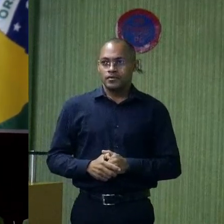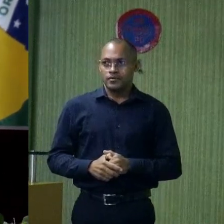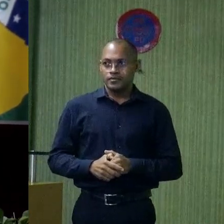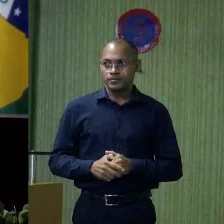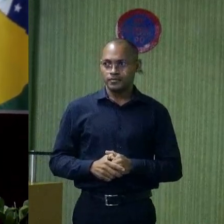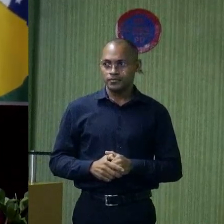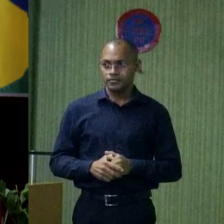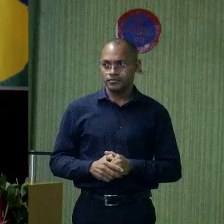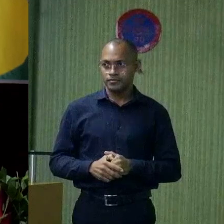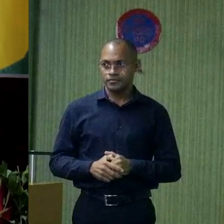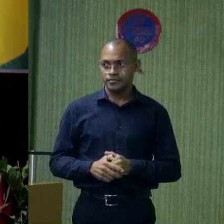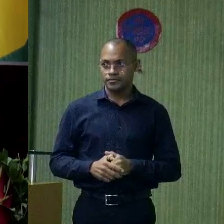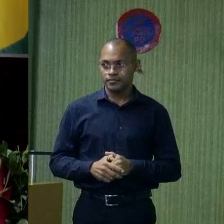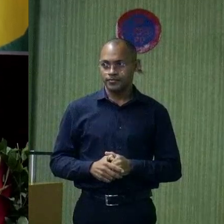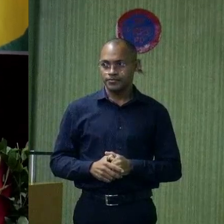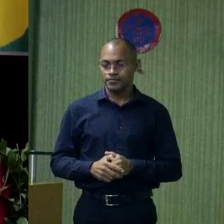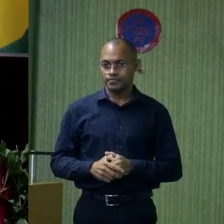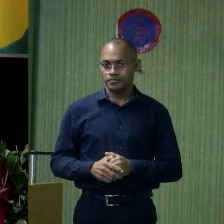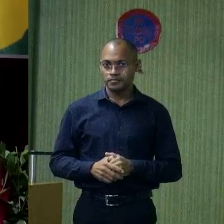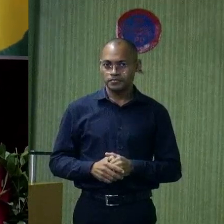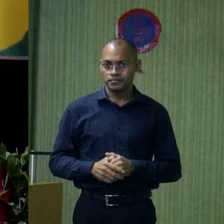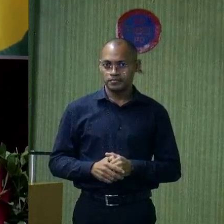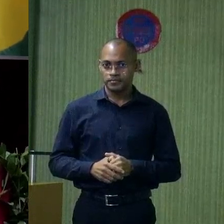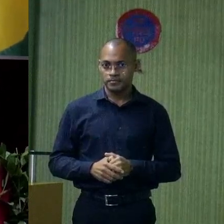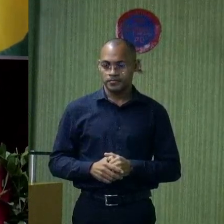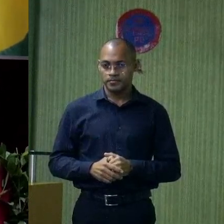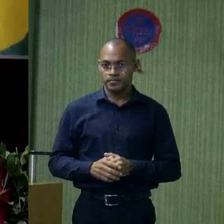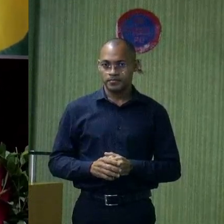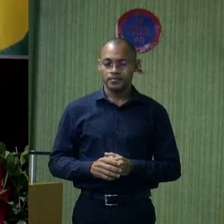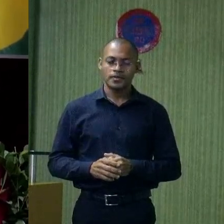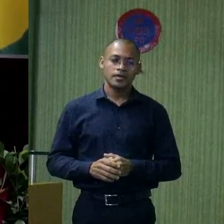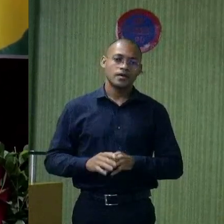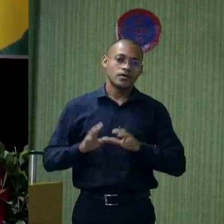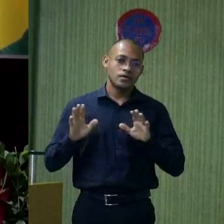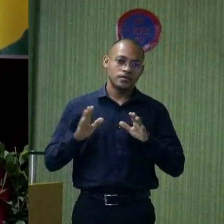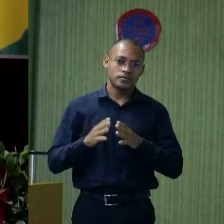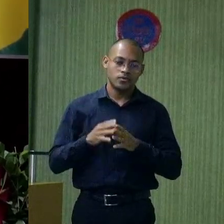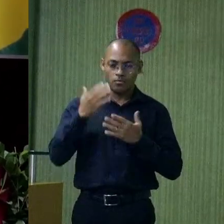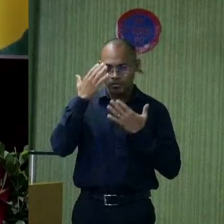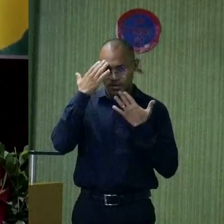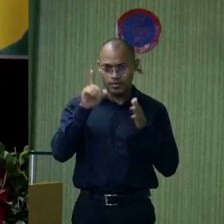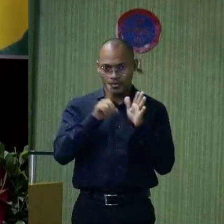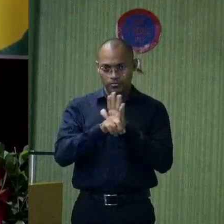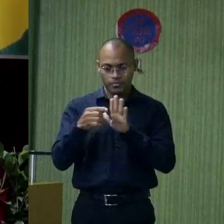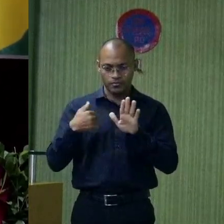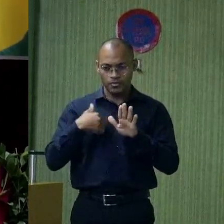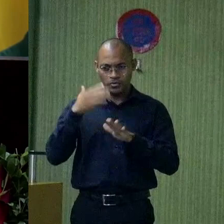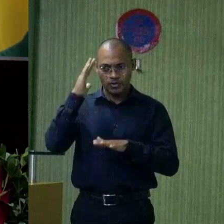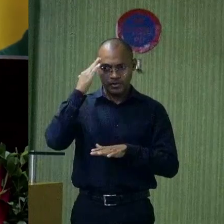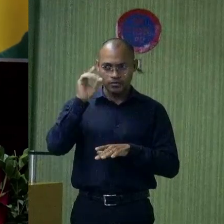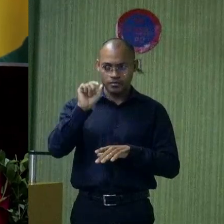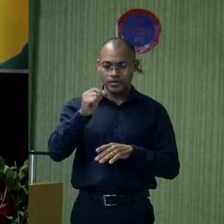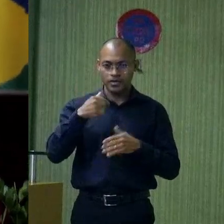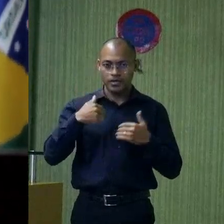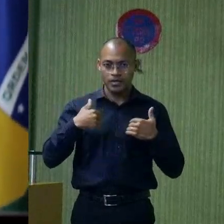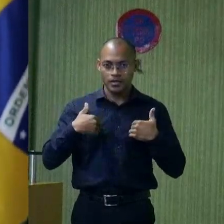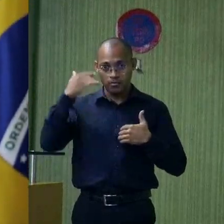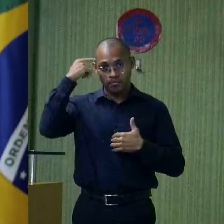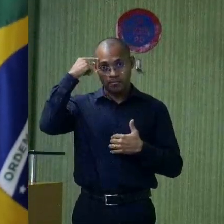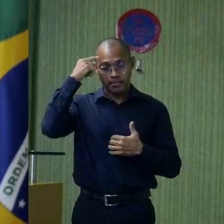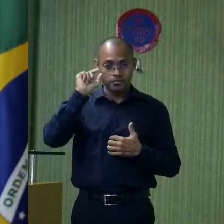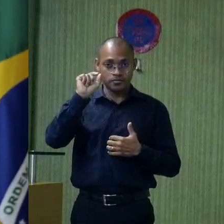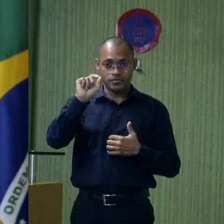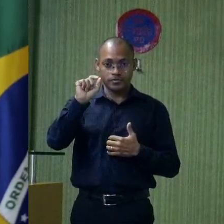alô tá né bom O que é que eu entendo né Eu penso que como eu disse a